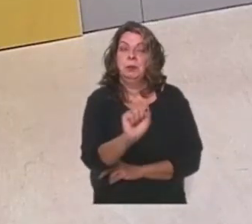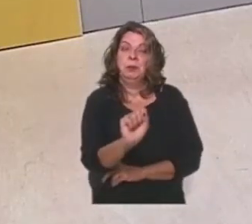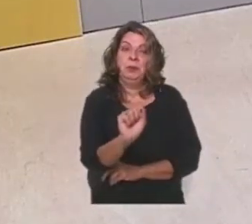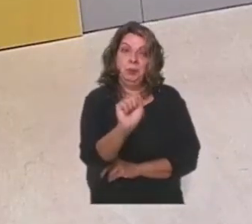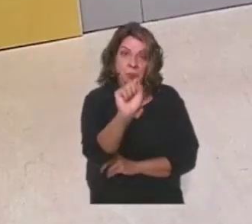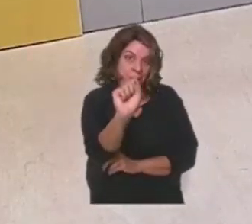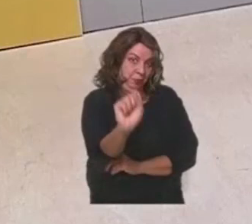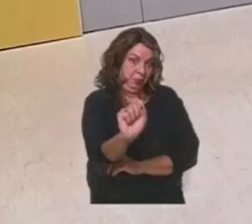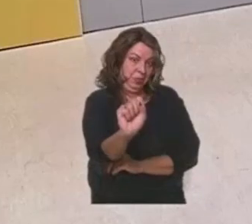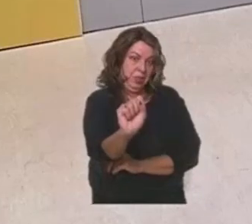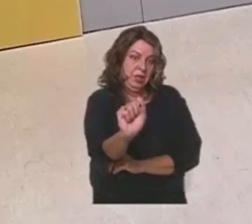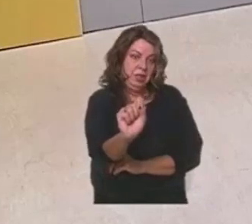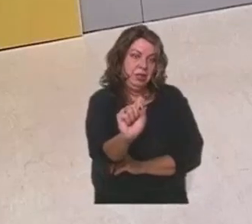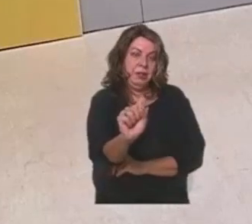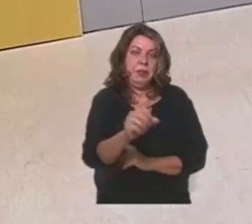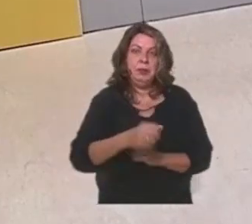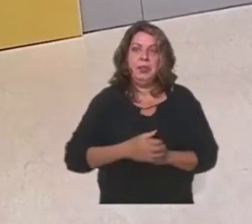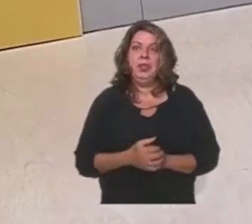8, número 8.